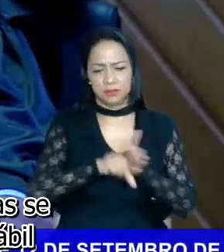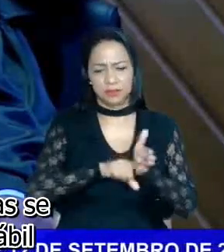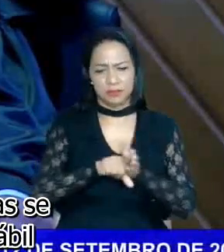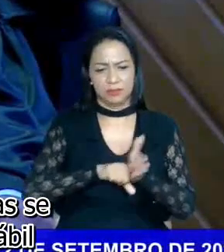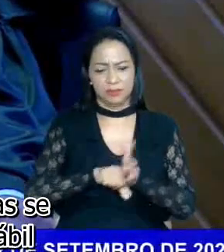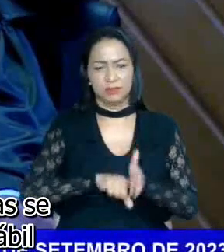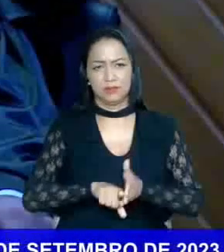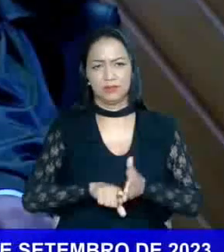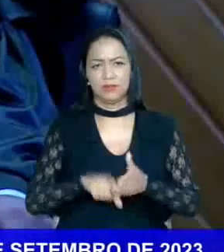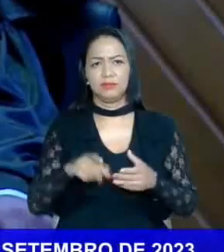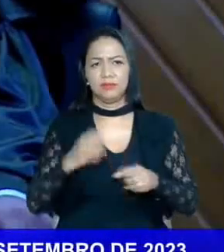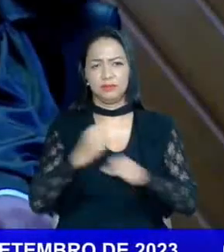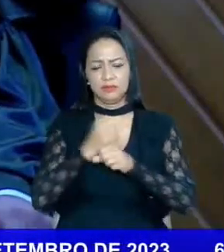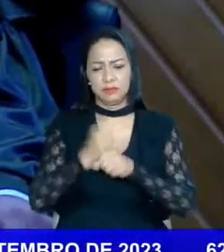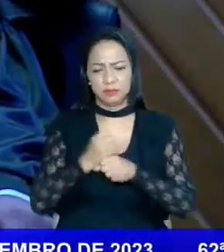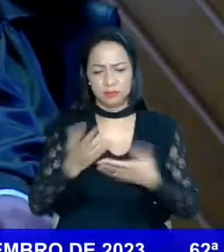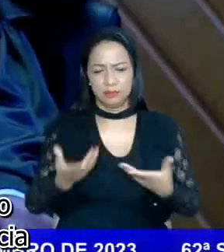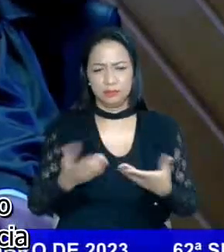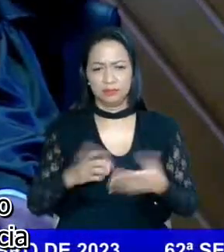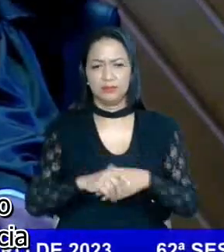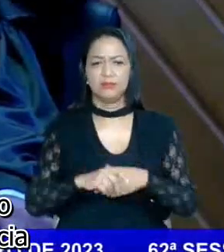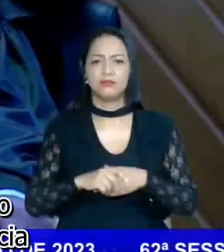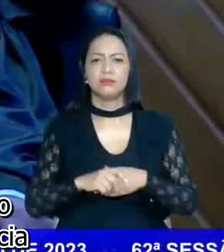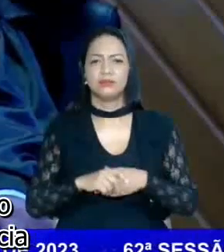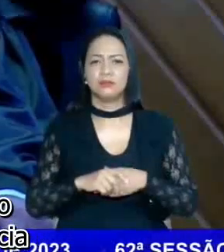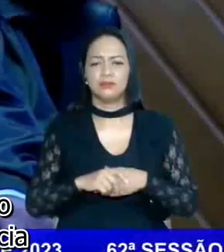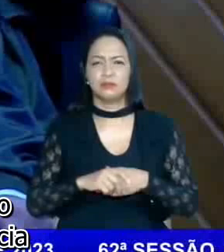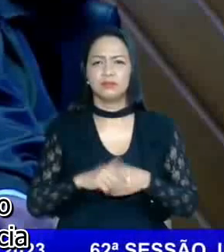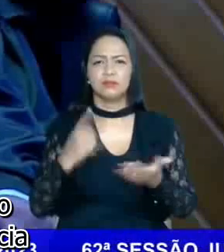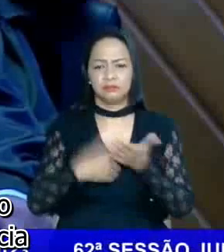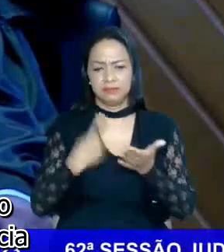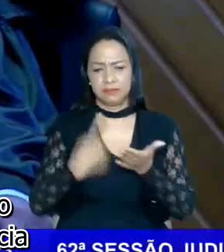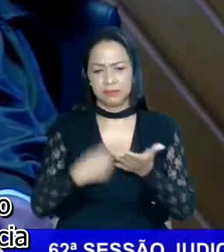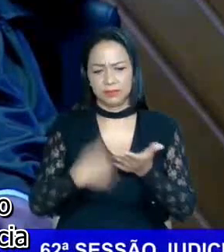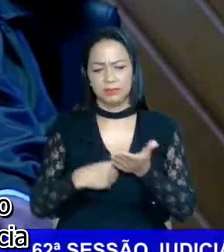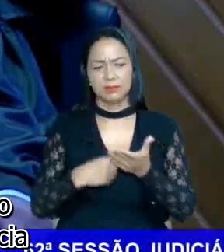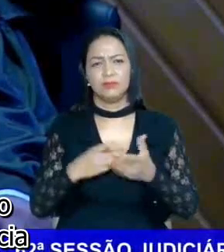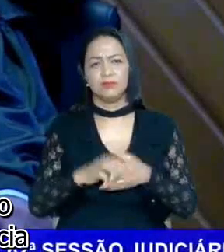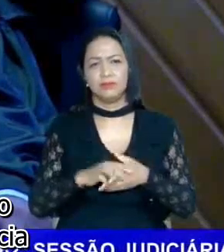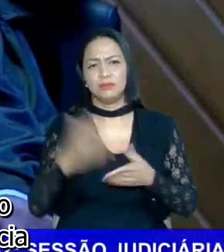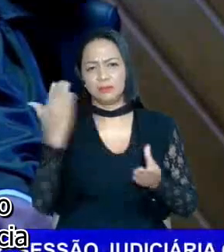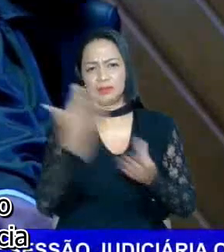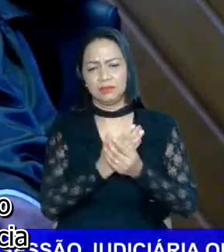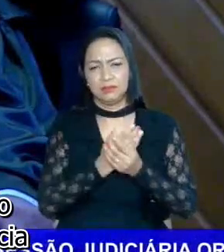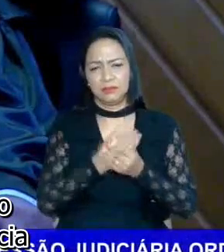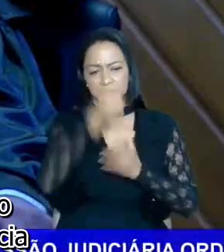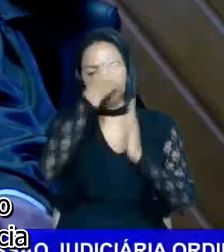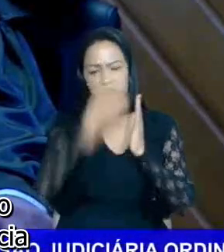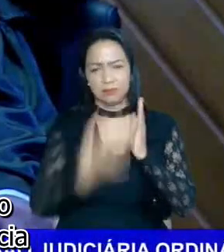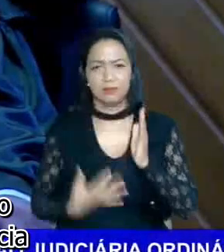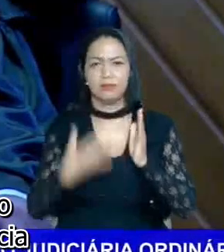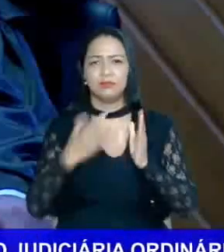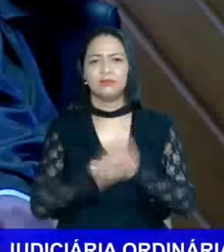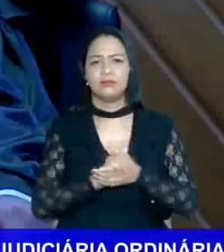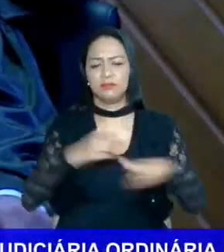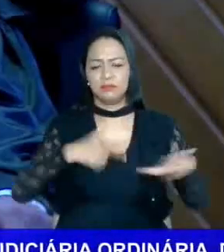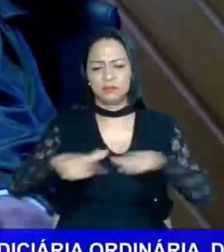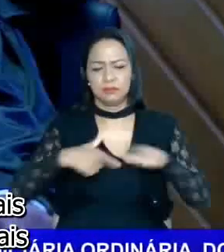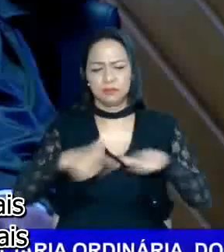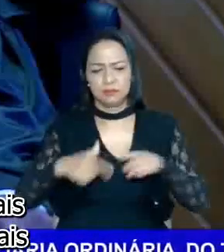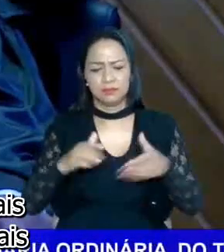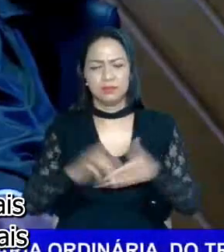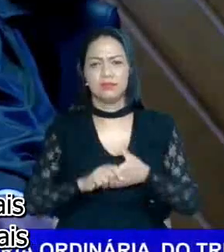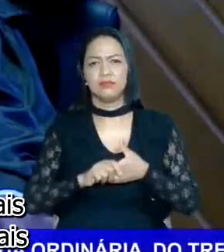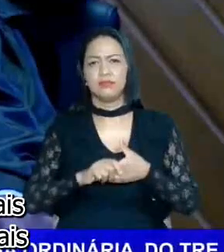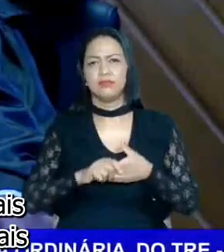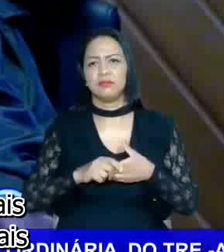da escrituração contábil. Aduz que o acordo embargado em relação às despesas com pessoal, serviço de militância